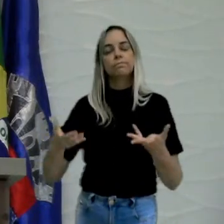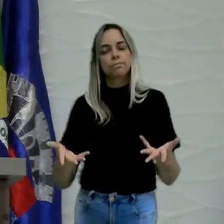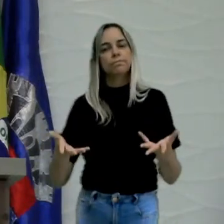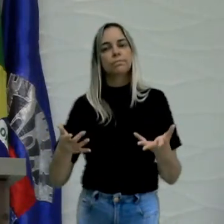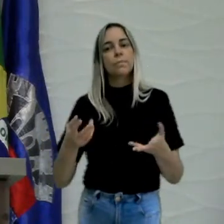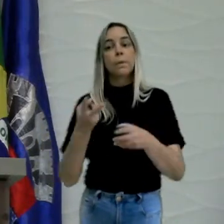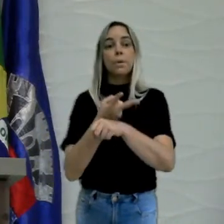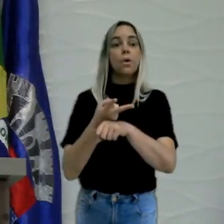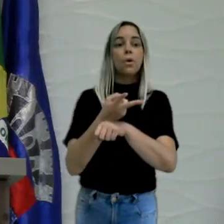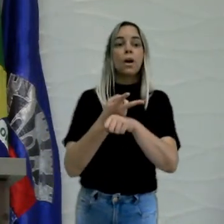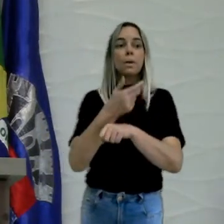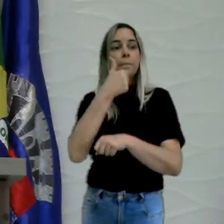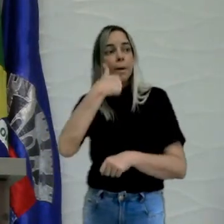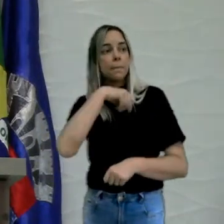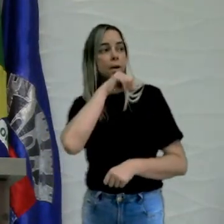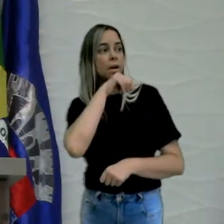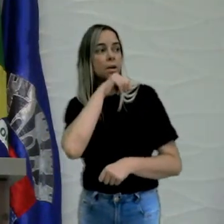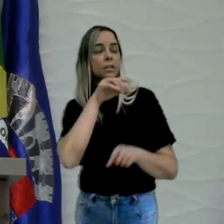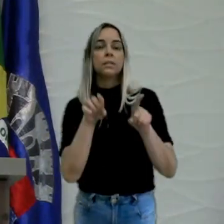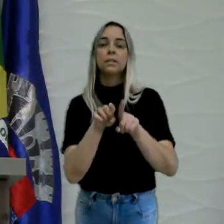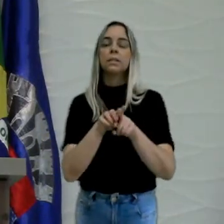procure as mães e os pais